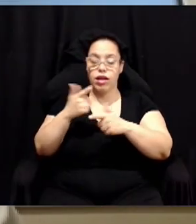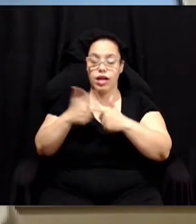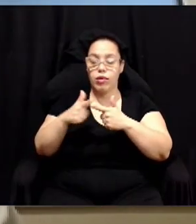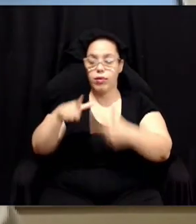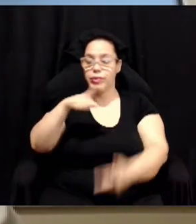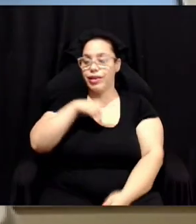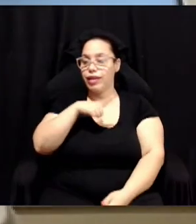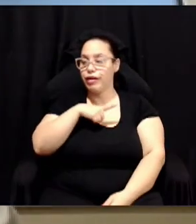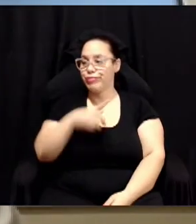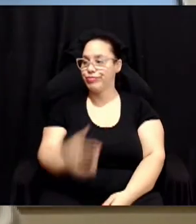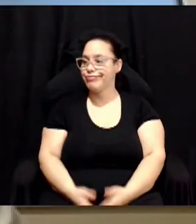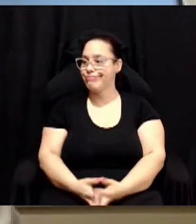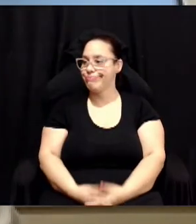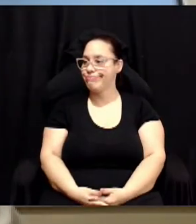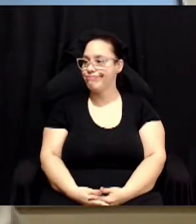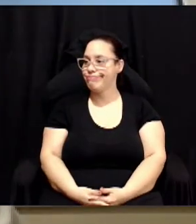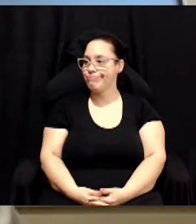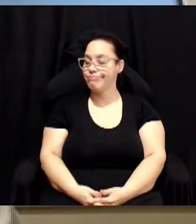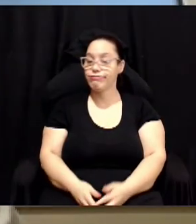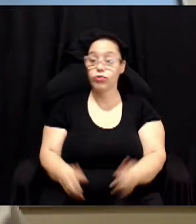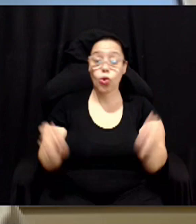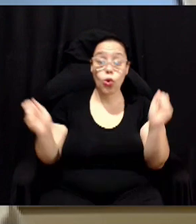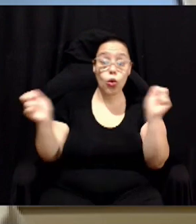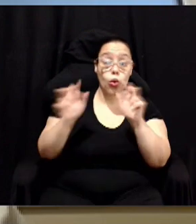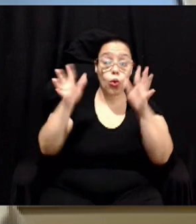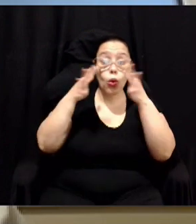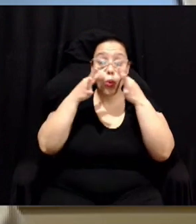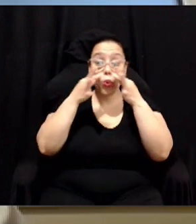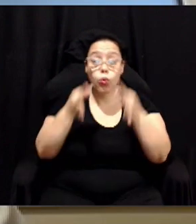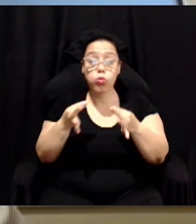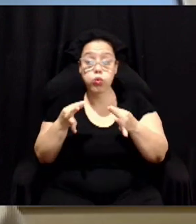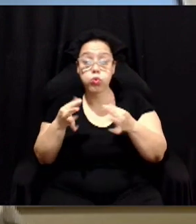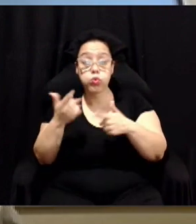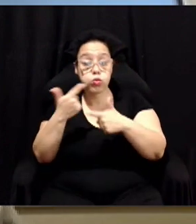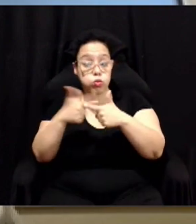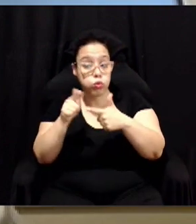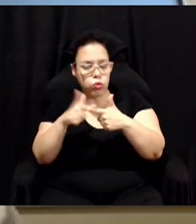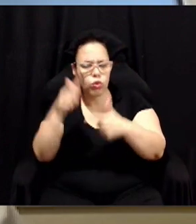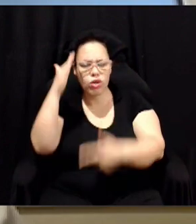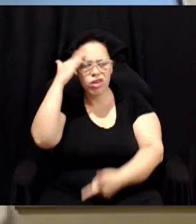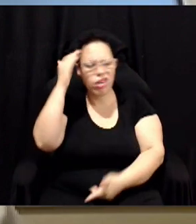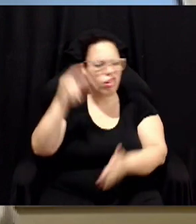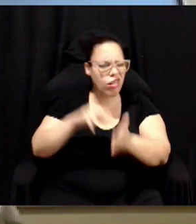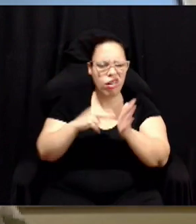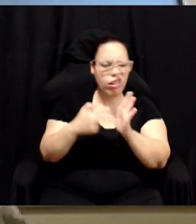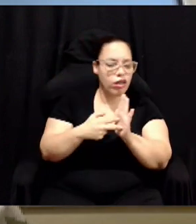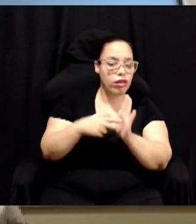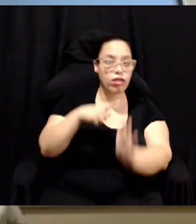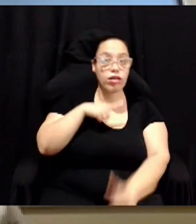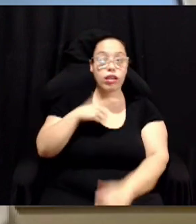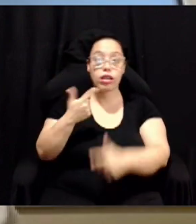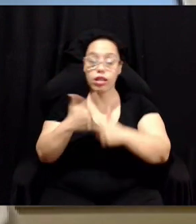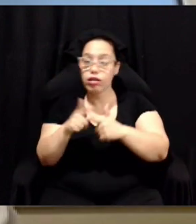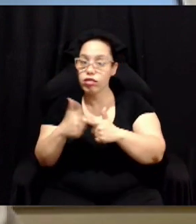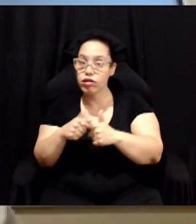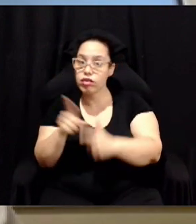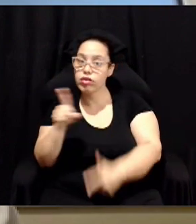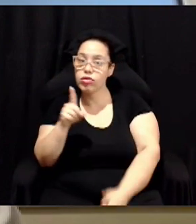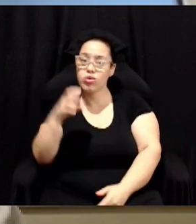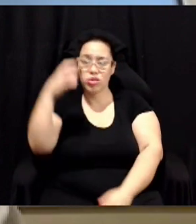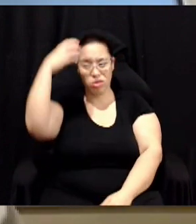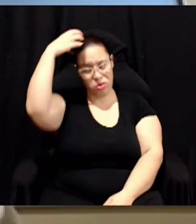É chamar a atenção para esse problema e entender o seguinte: as pessoas que têm esse problema, elas não são culpadas por